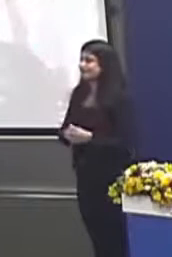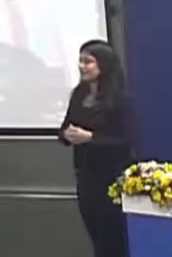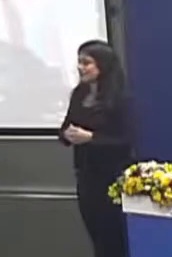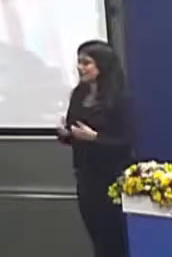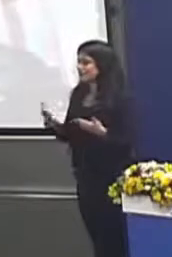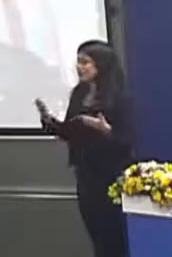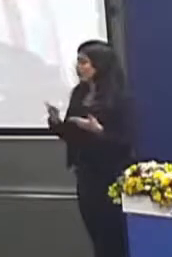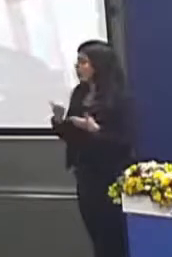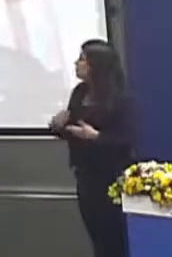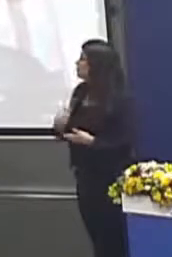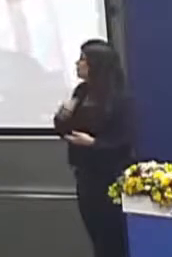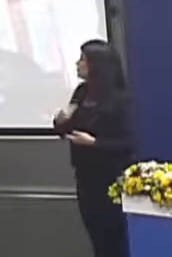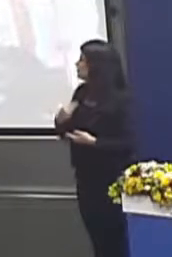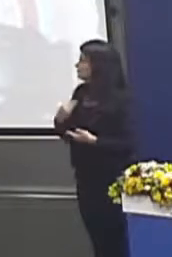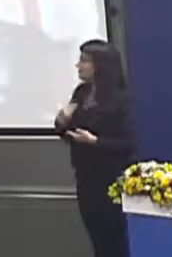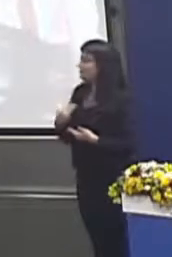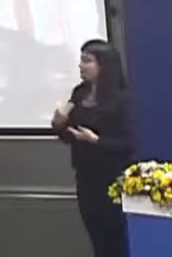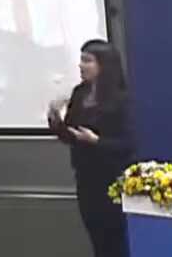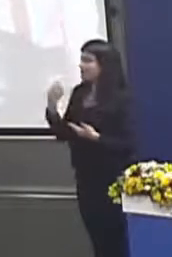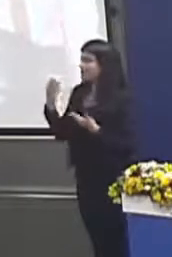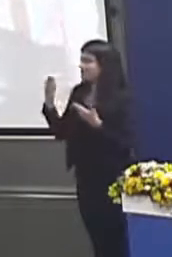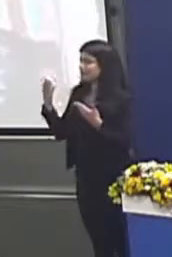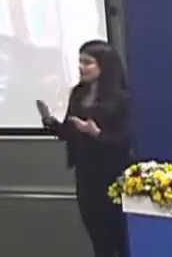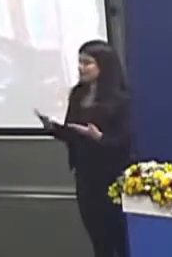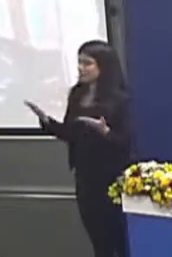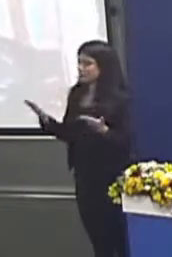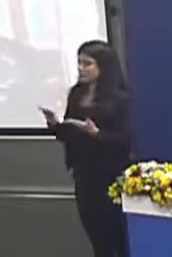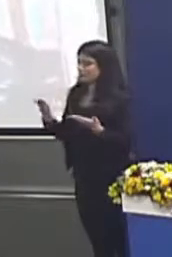essa femenagem